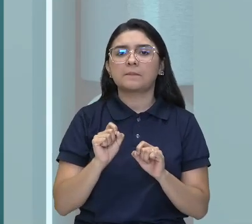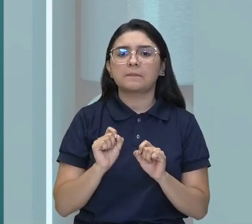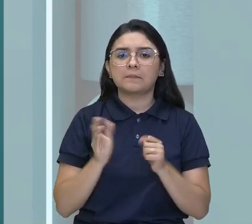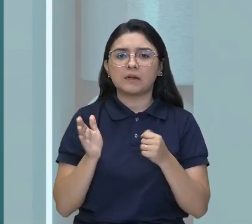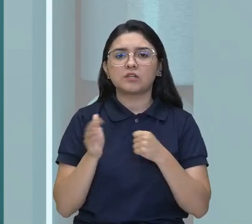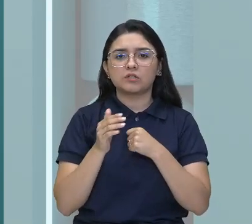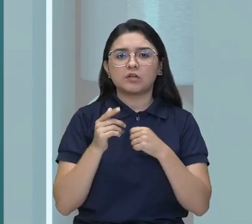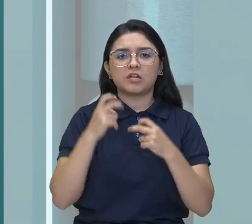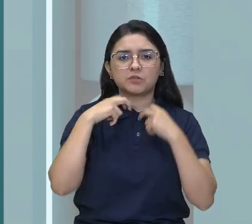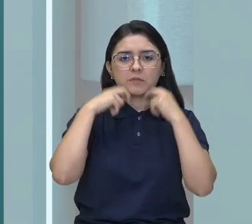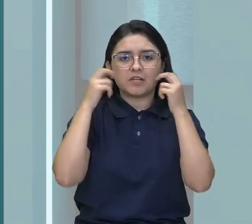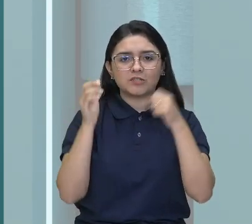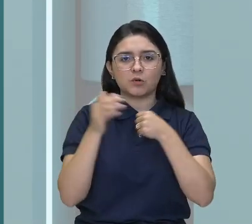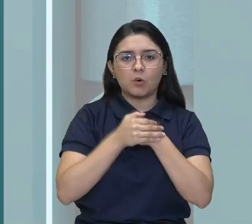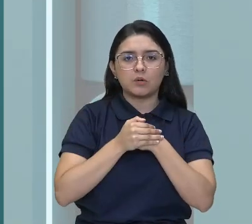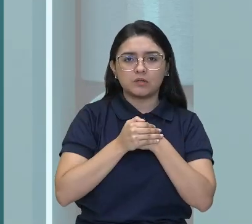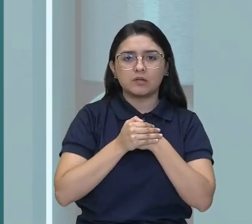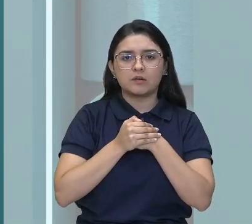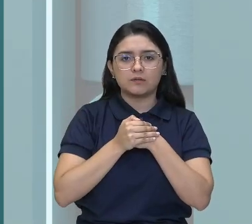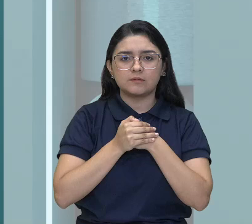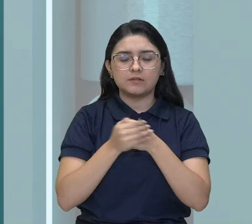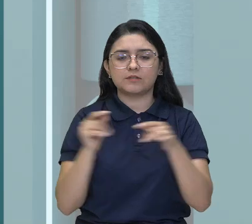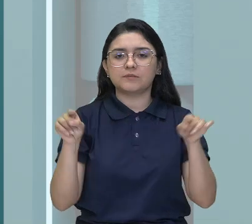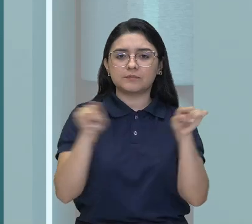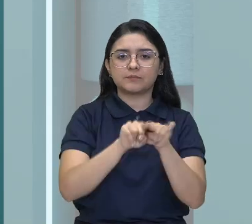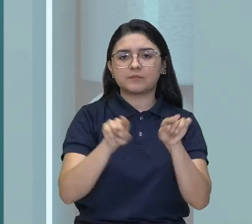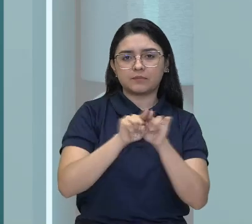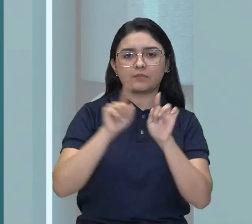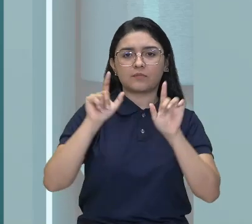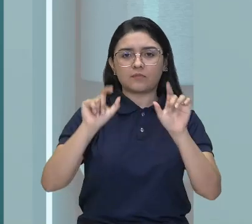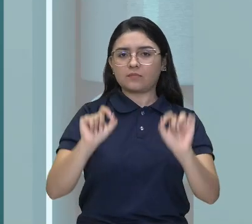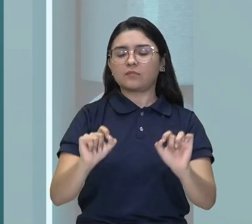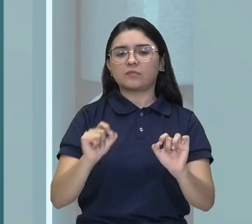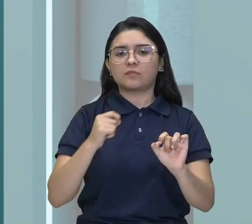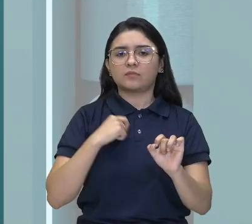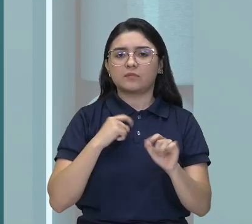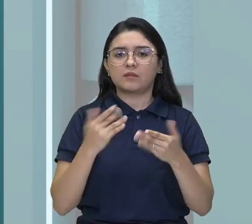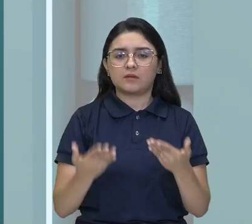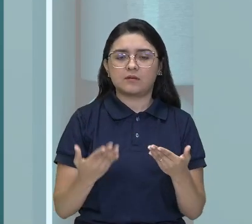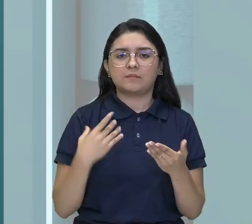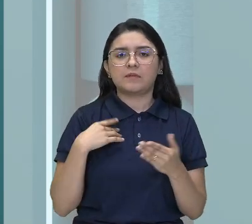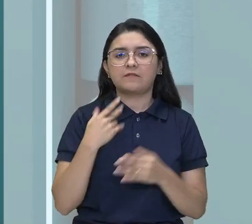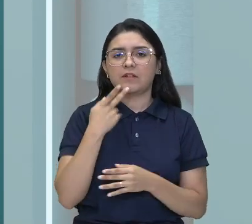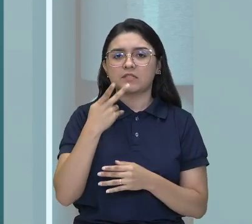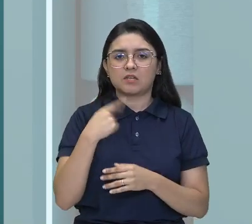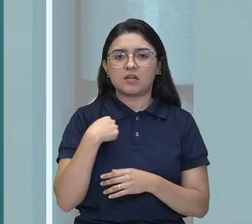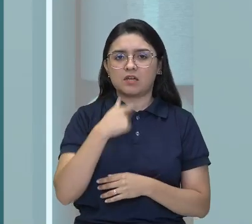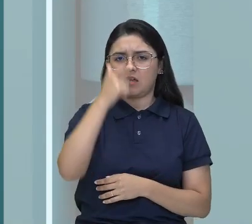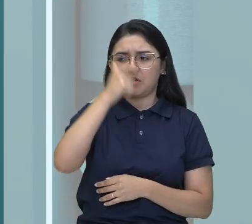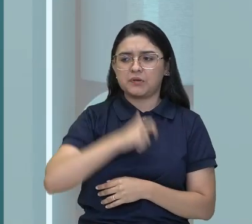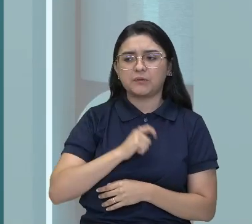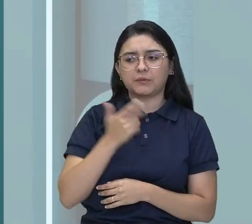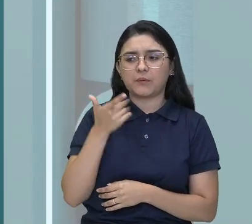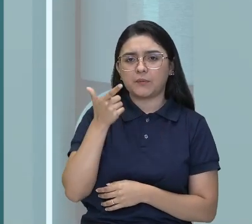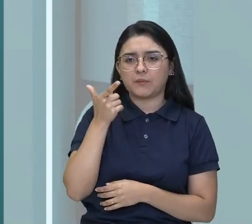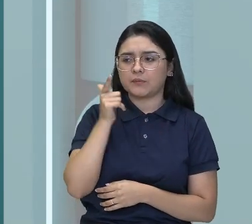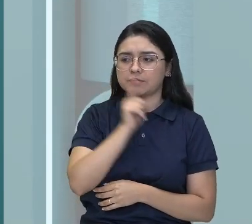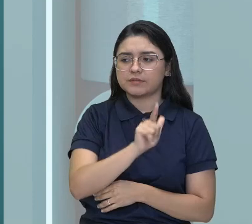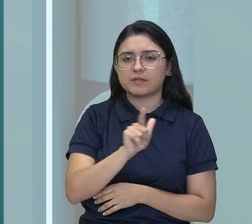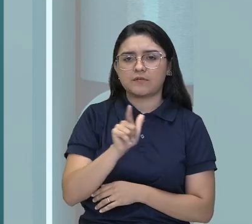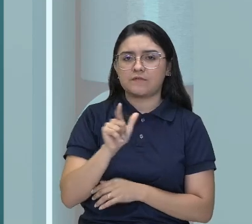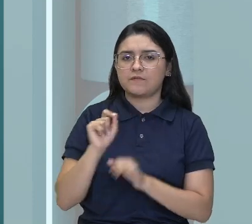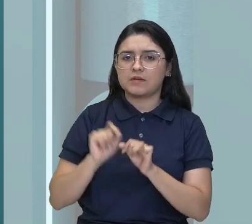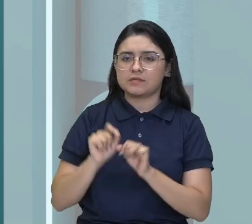a sua timidez ou a sua maneira de dizer eu não consigo fazer isso. Então, ele fala isso,